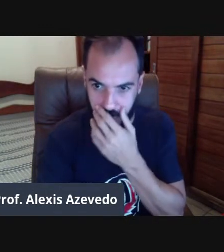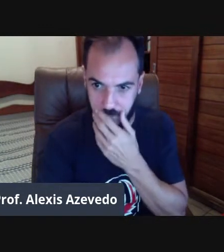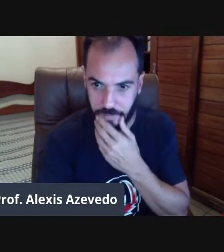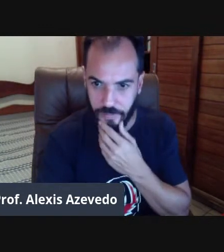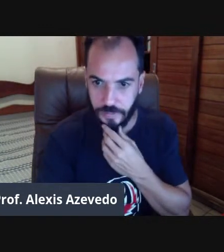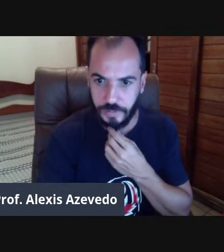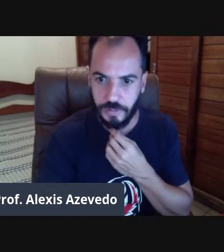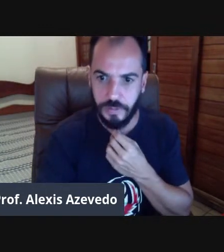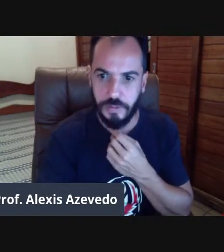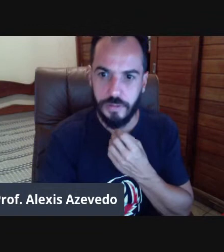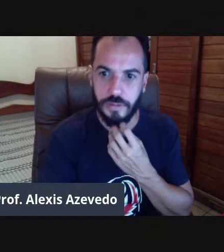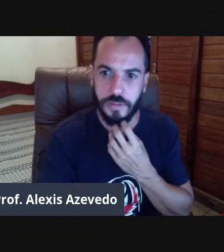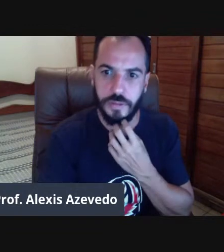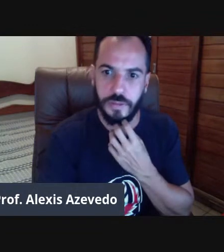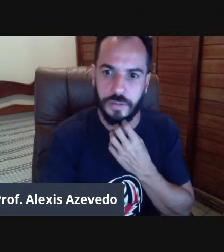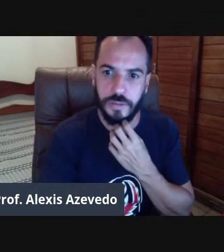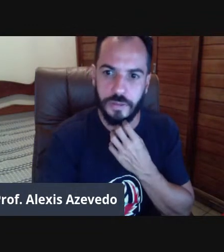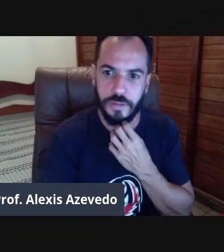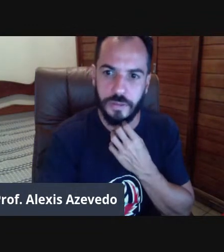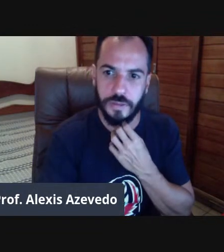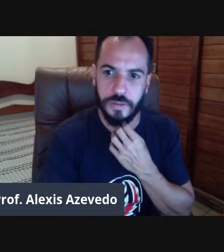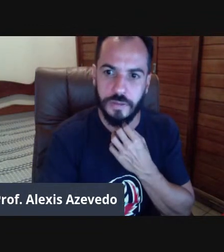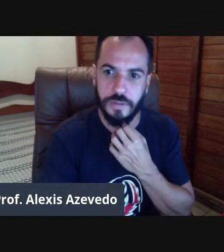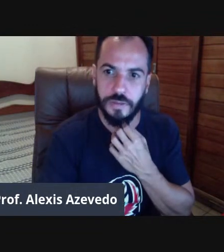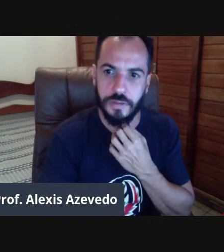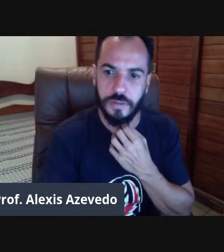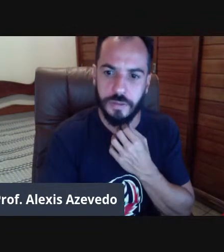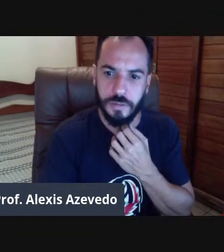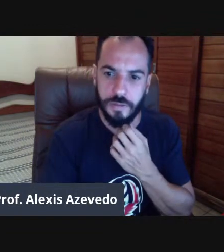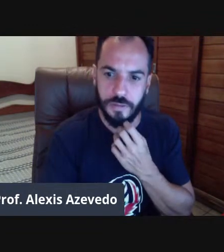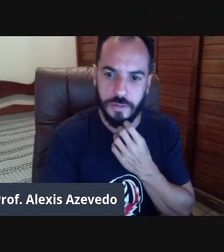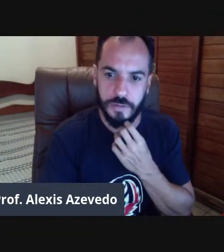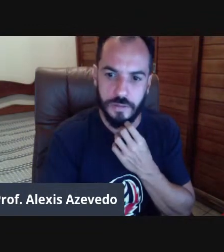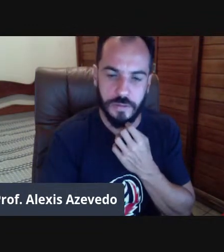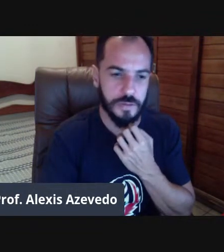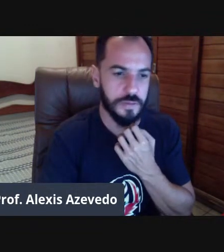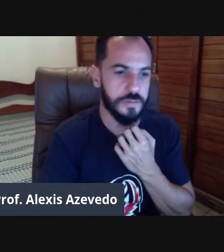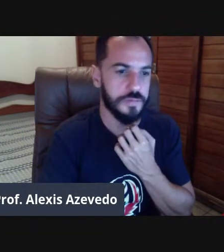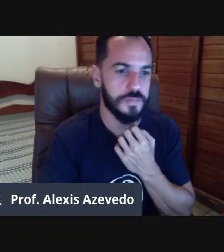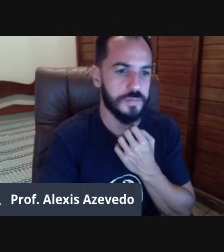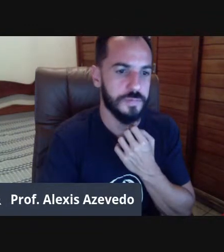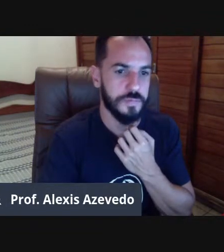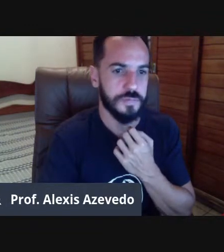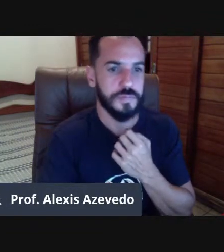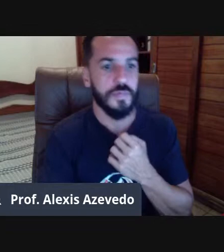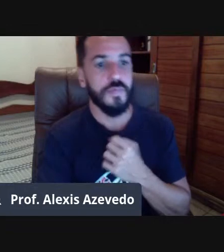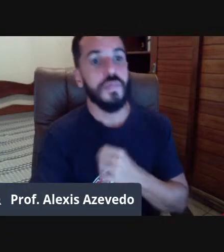Bom, o de licenciatura, a estrutura é a mesma, né? Com as suas especificidades aqui.